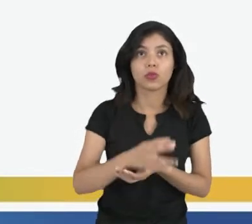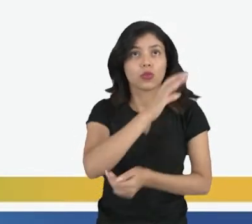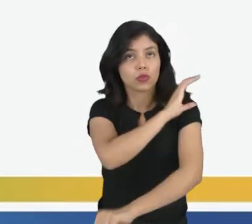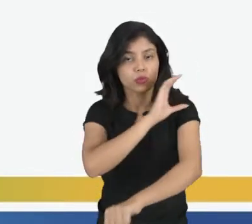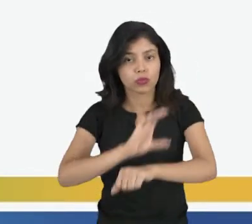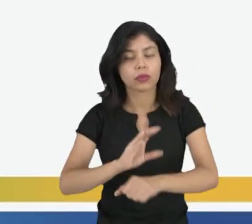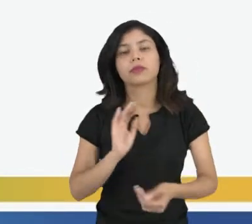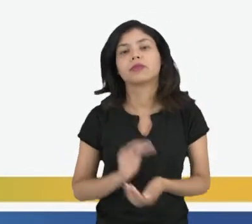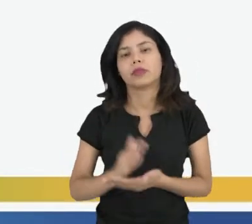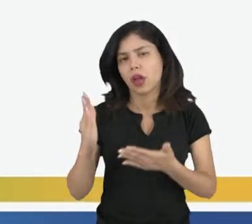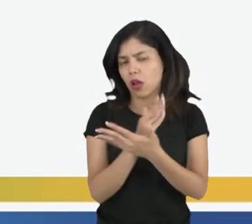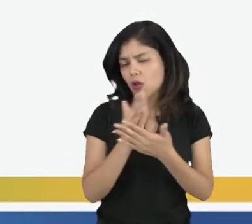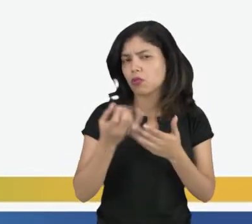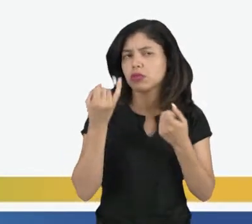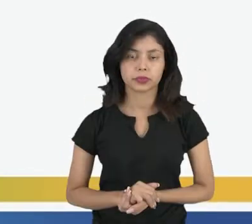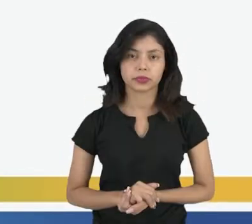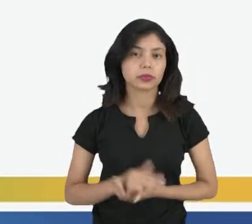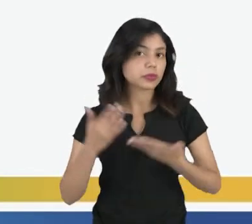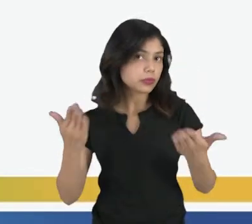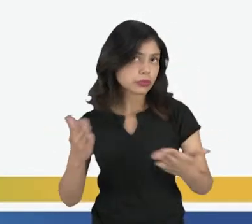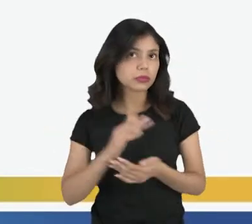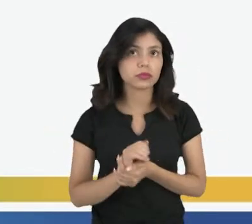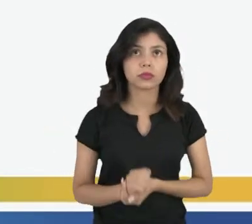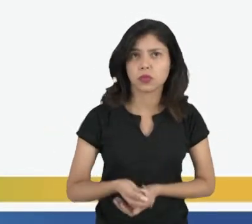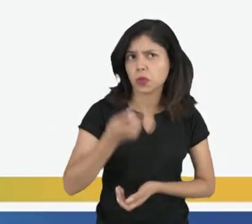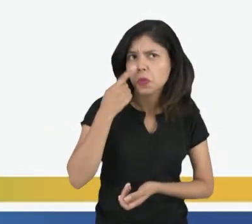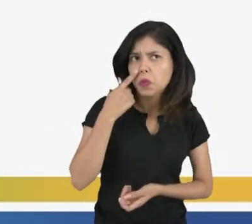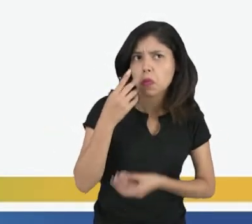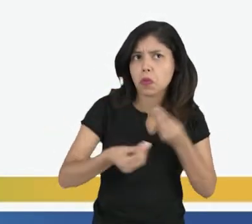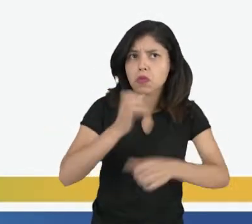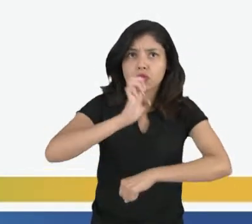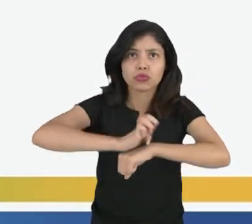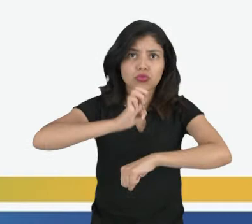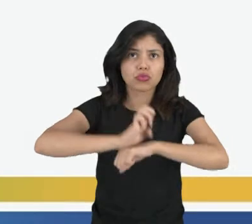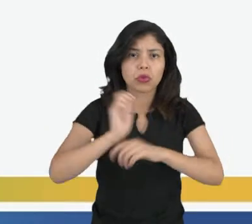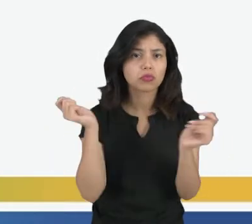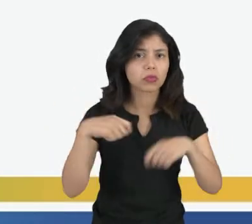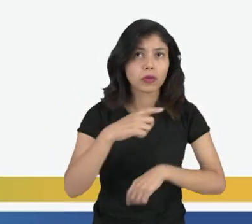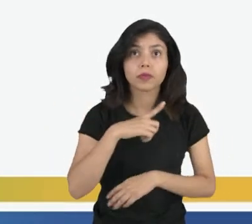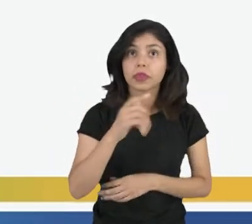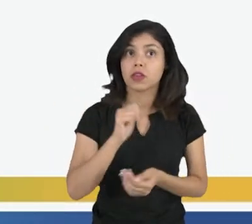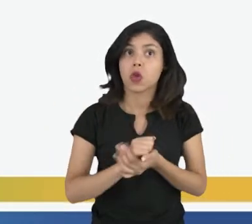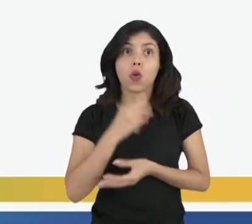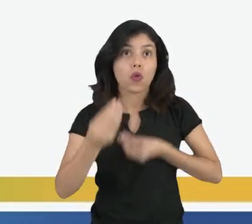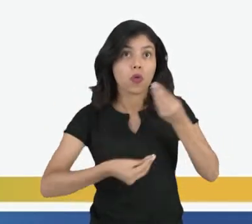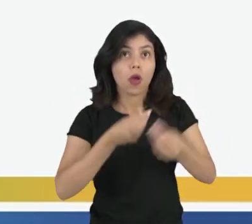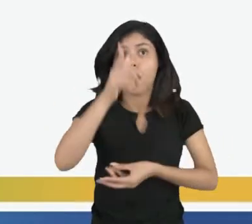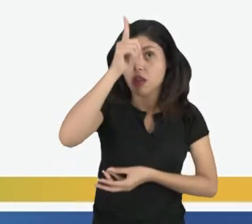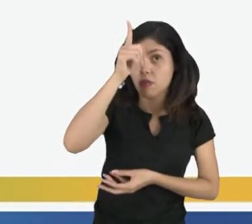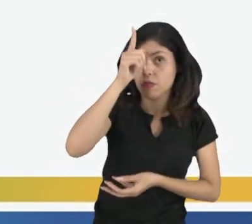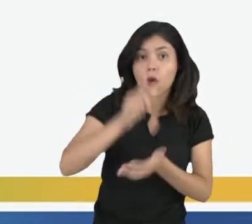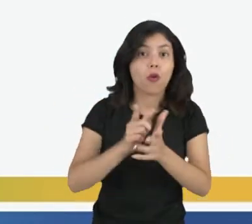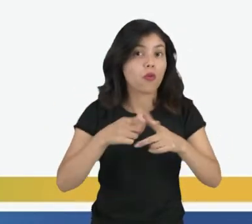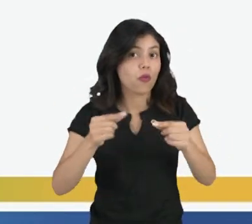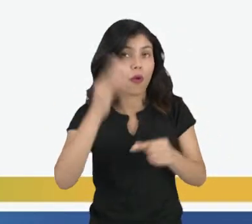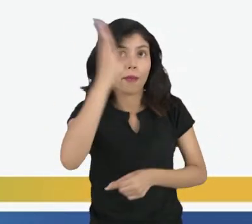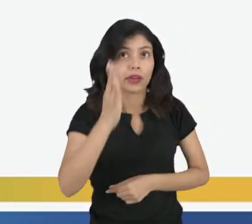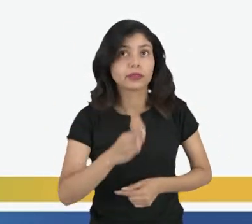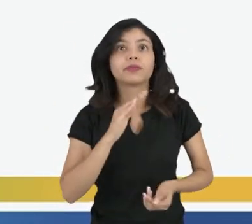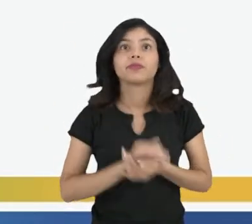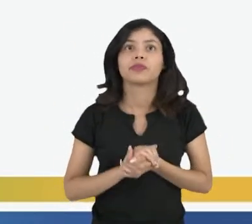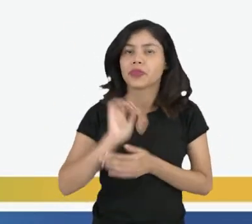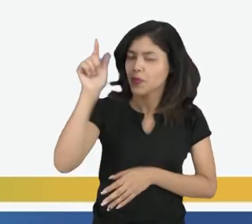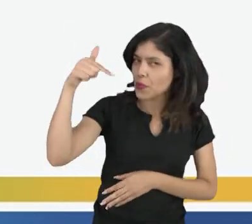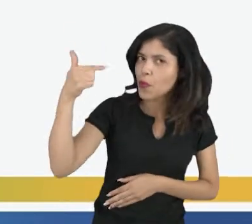que acabei de dar algumas noções a Nações com o estado constituído como a Alemanha o Japão o Brasil